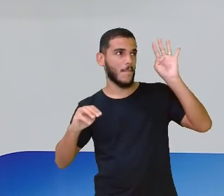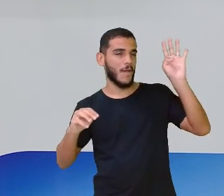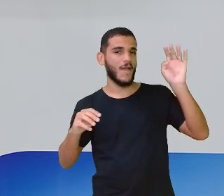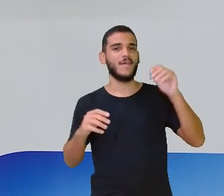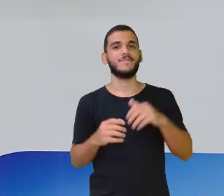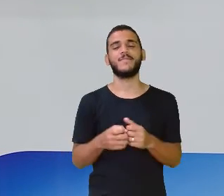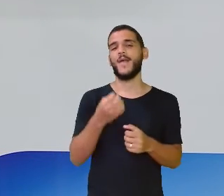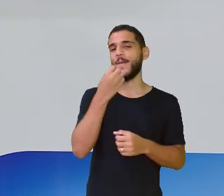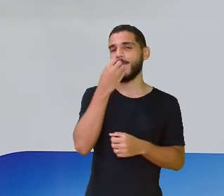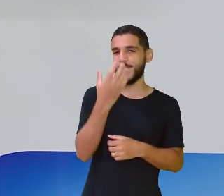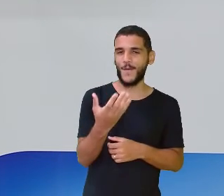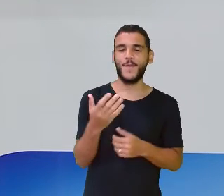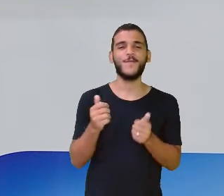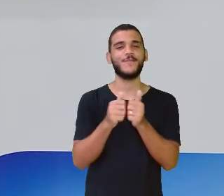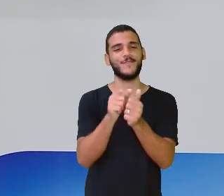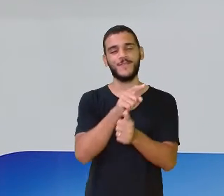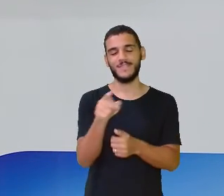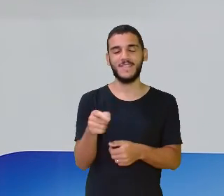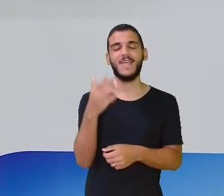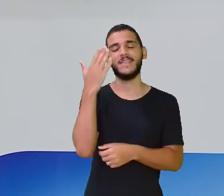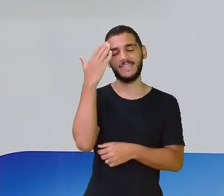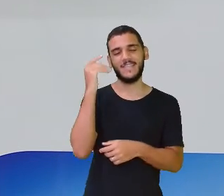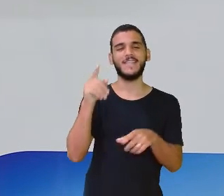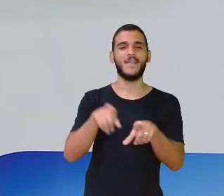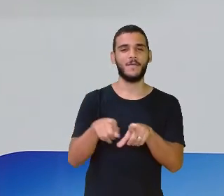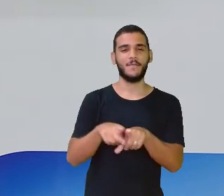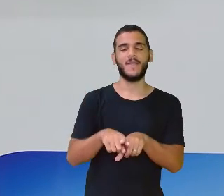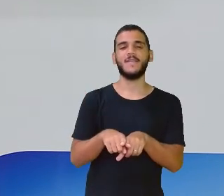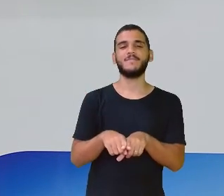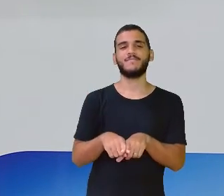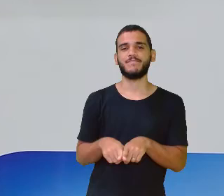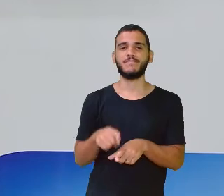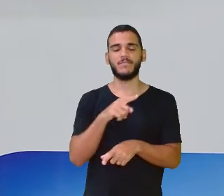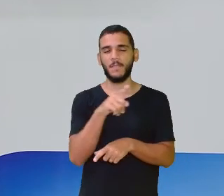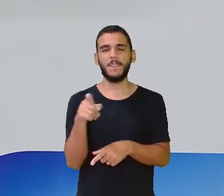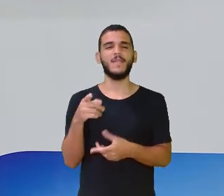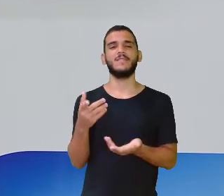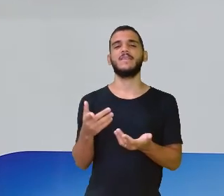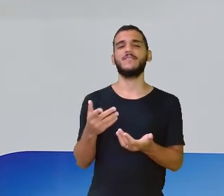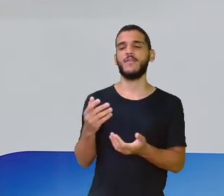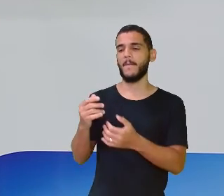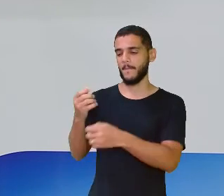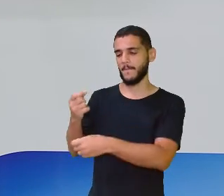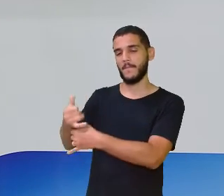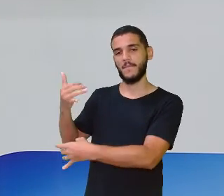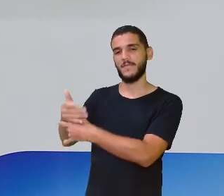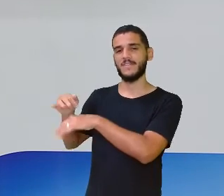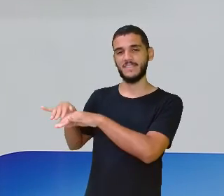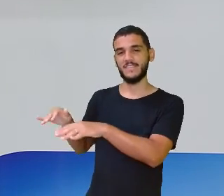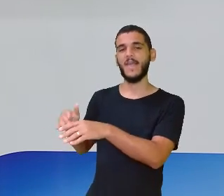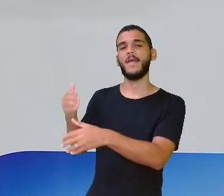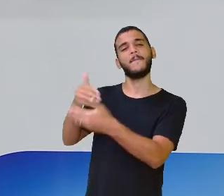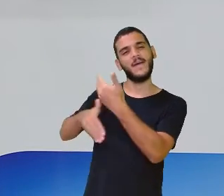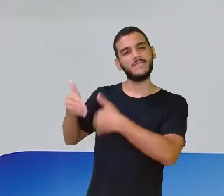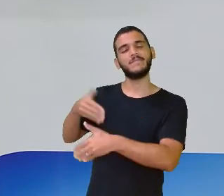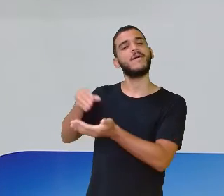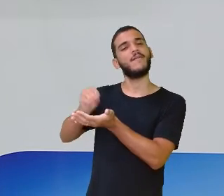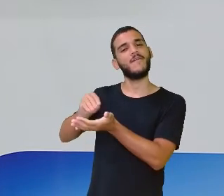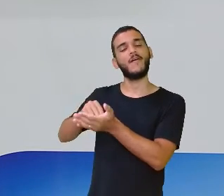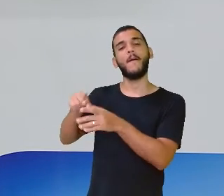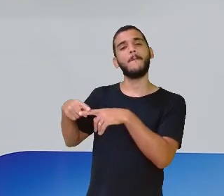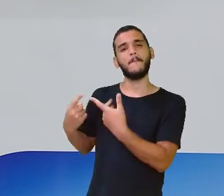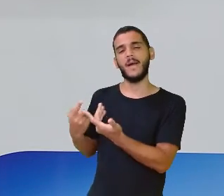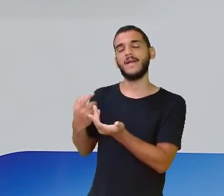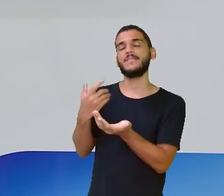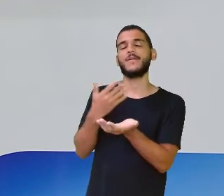Bom demais estar com vocês. Sei que vocês, esses dias, não estão conversando muito com a gente, mas estão atentos à aula. E quando